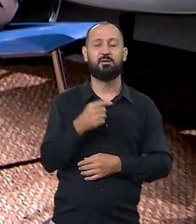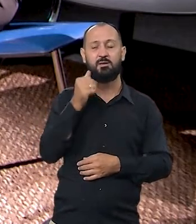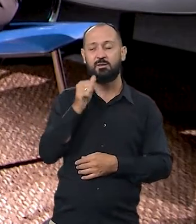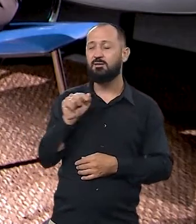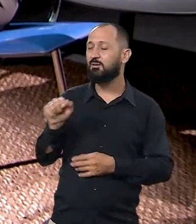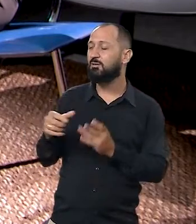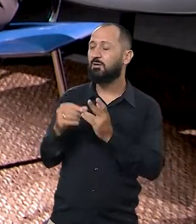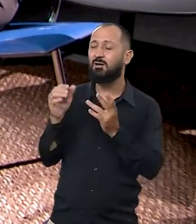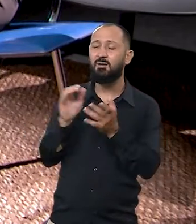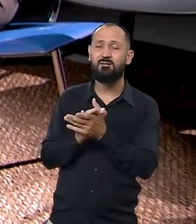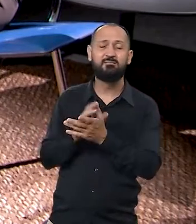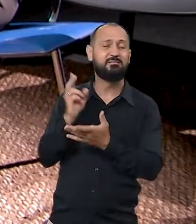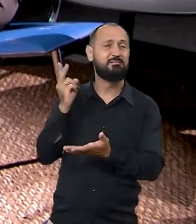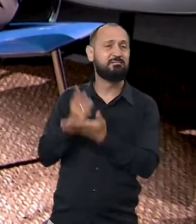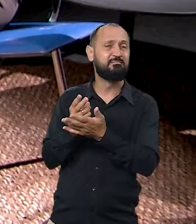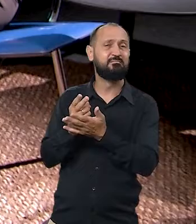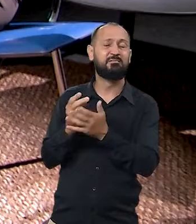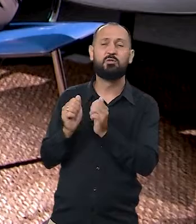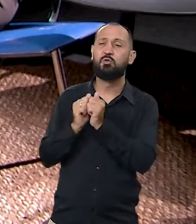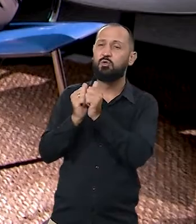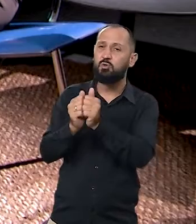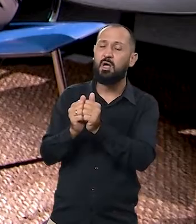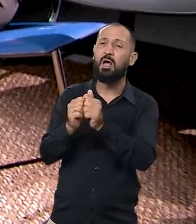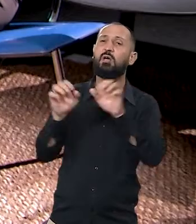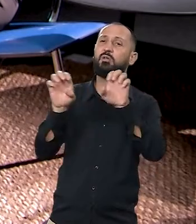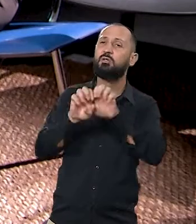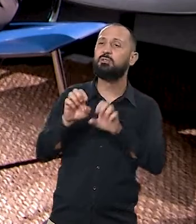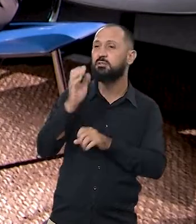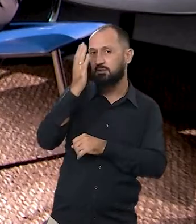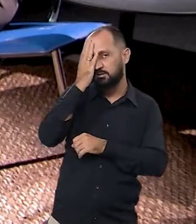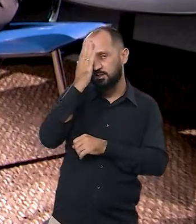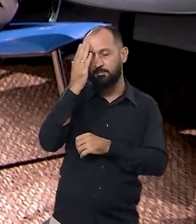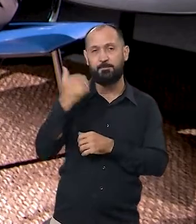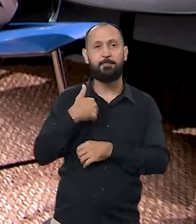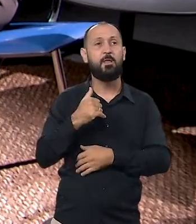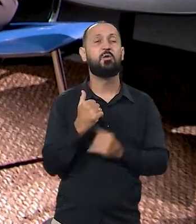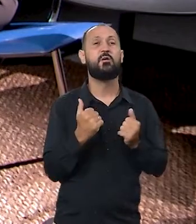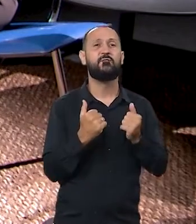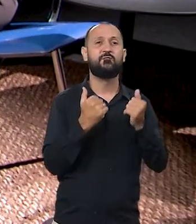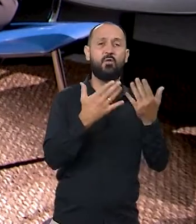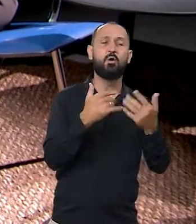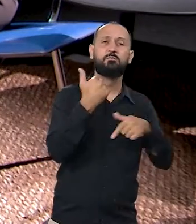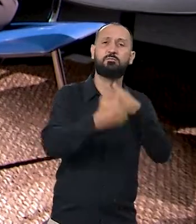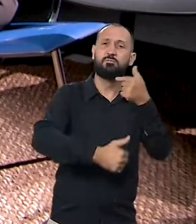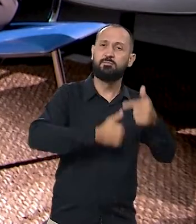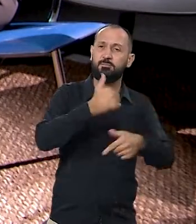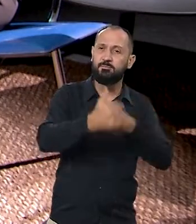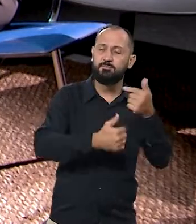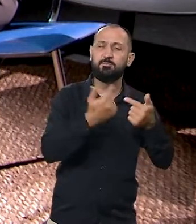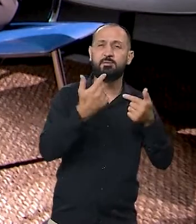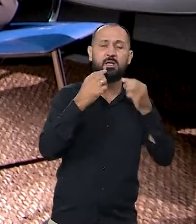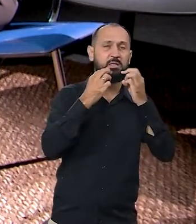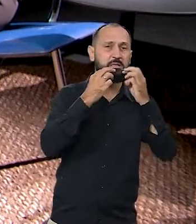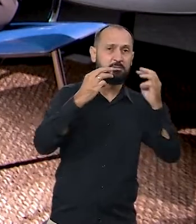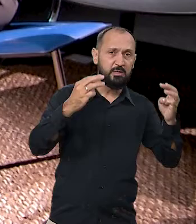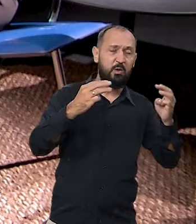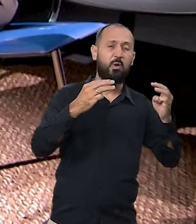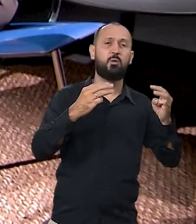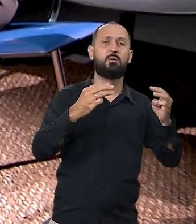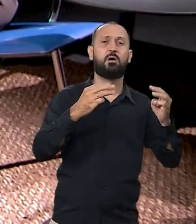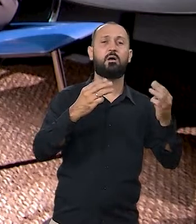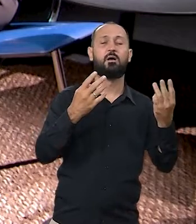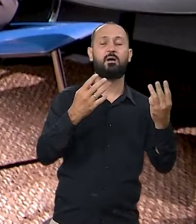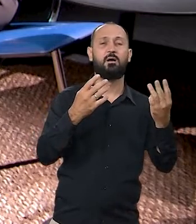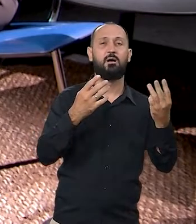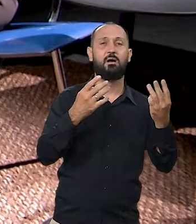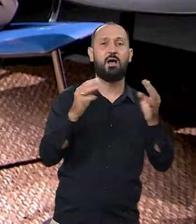anos, e uma companheira que sempre me deu a estrutura e a condição necessária de saber que enquanto eu estava